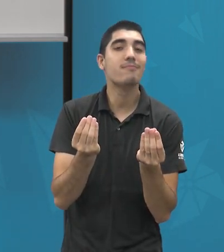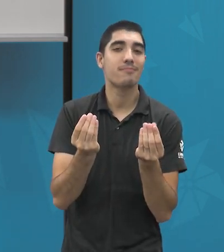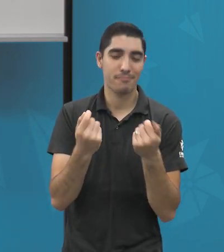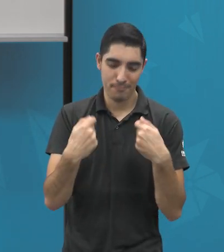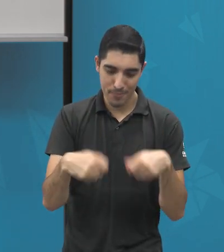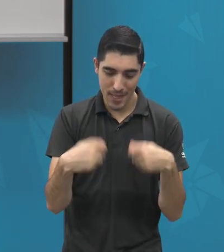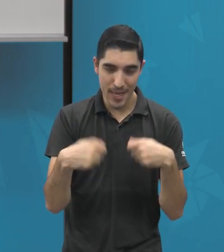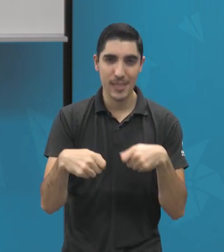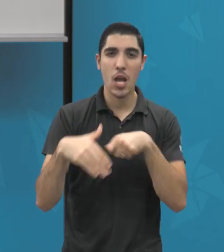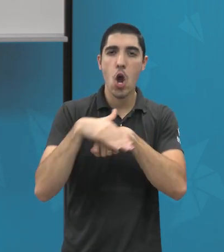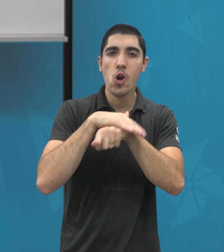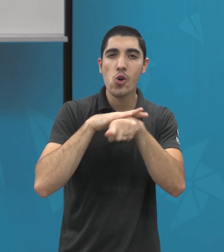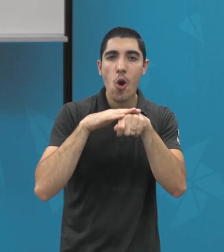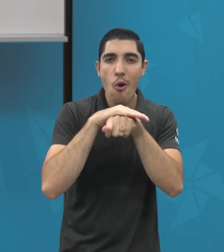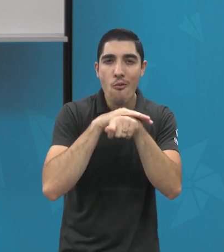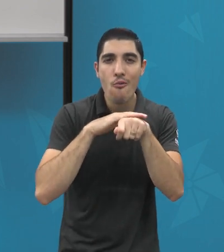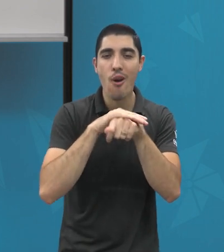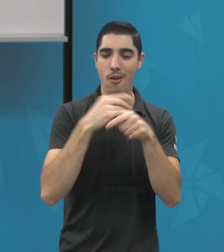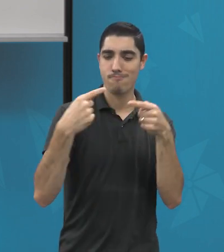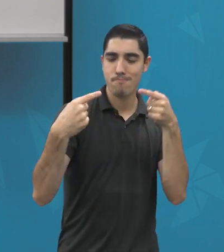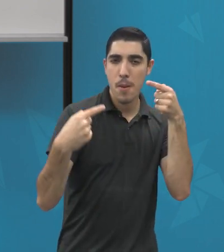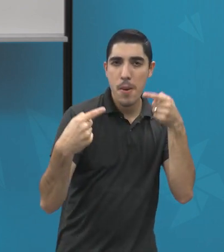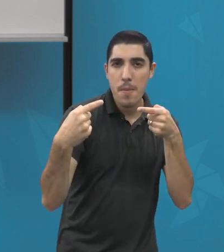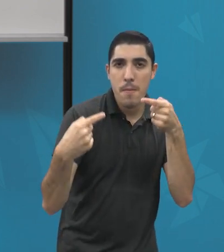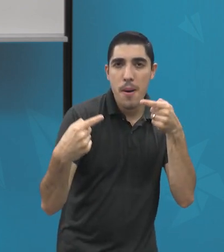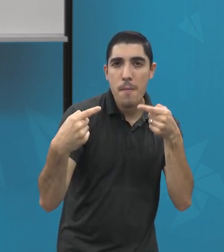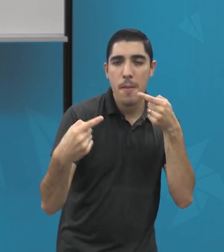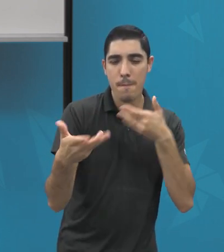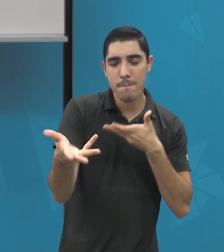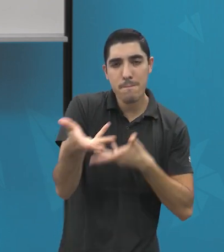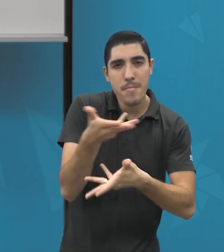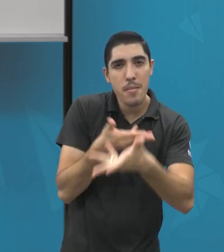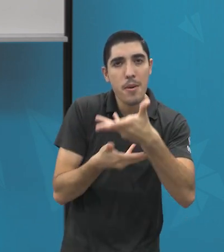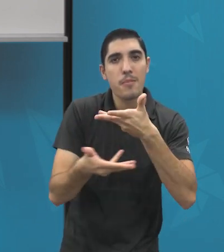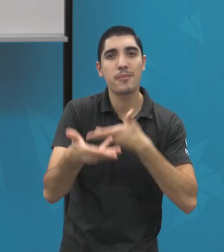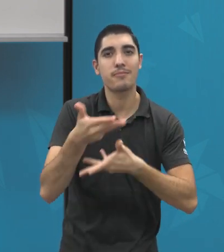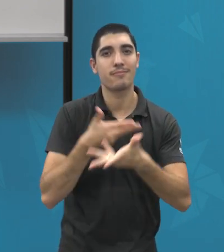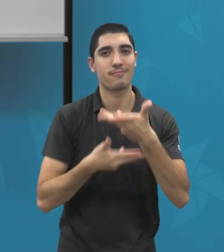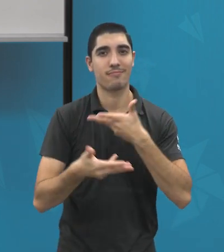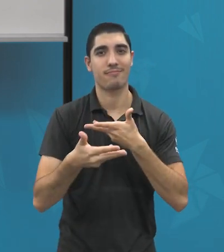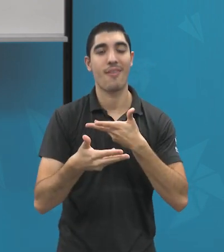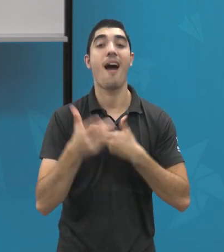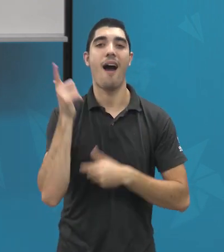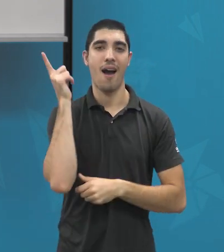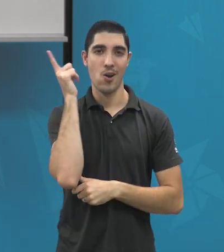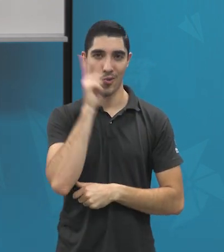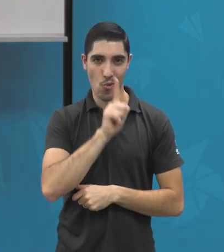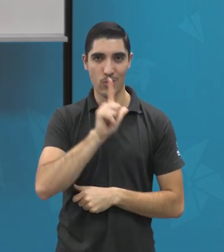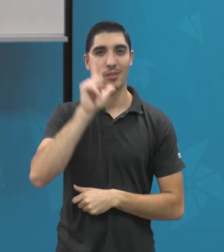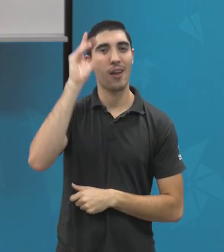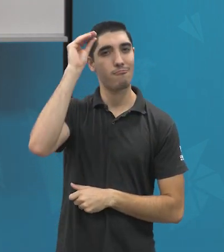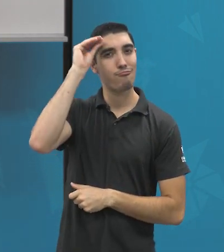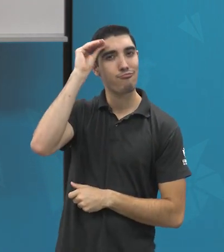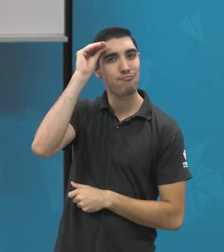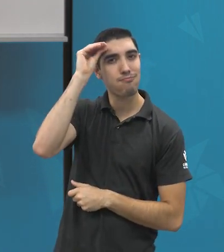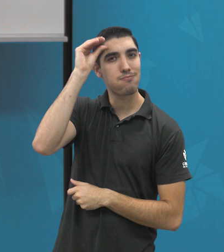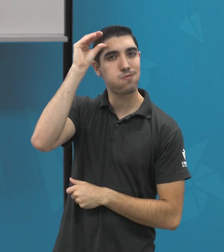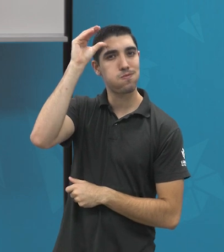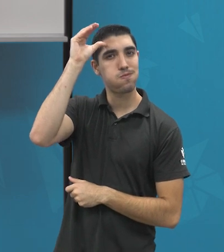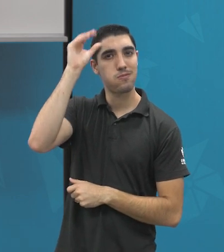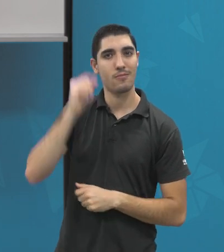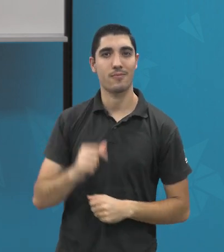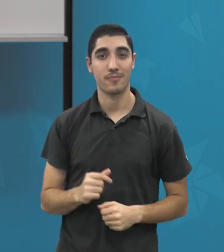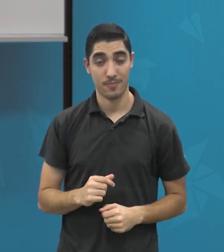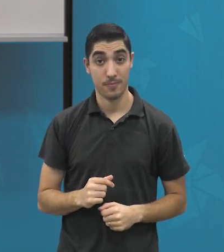através do debate, da conversa e da discussão, né? Isso daí se desdobra